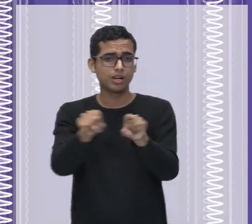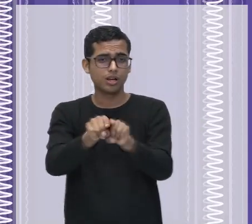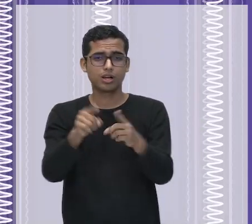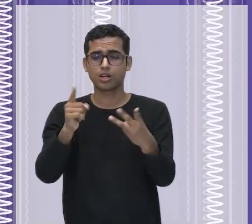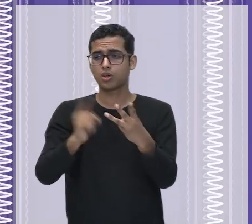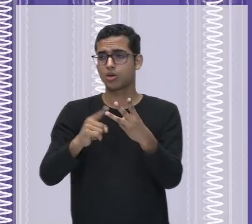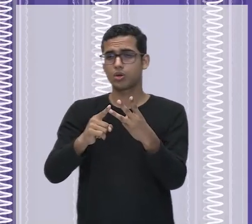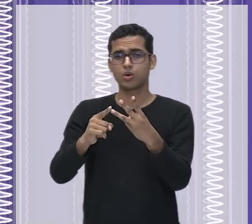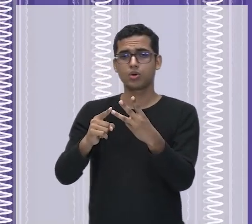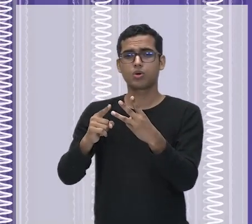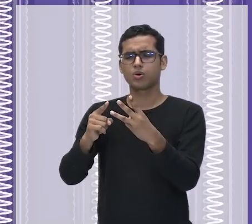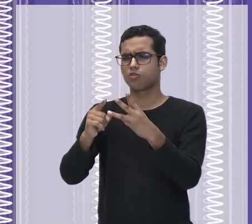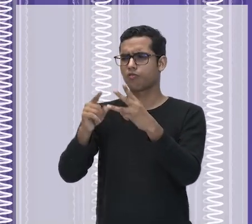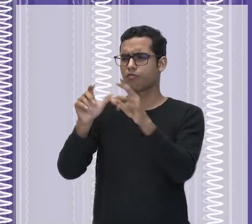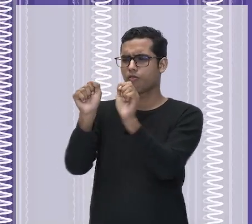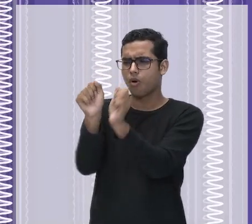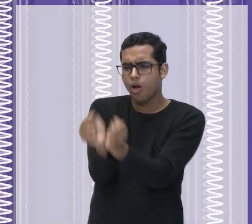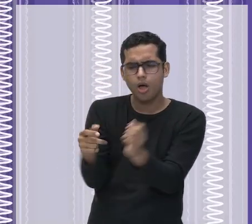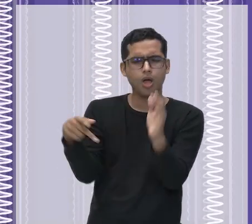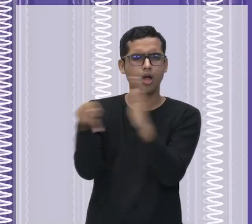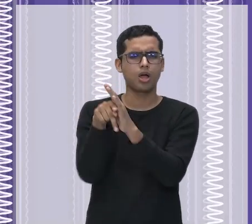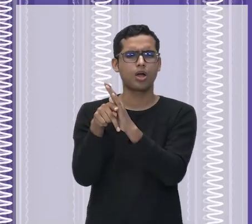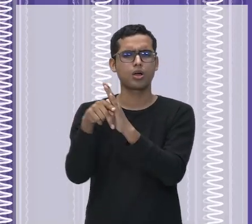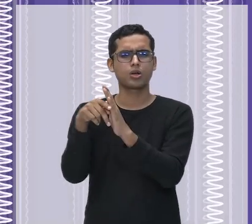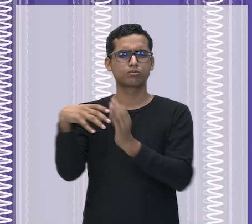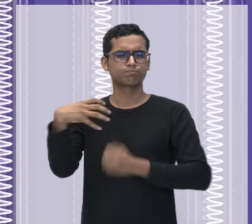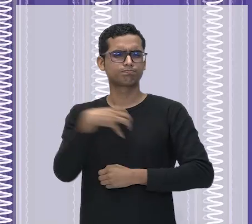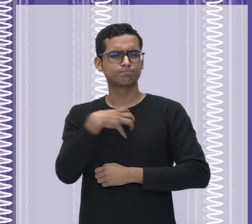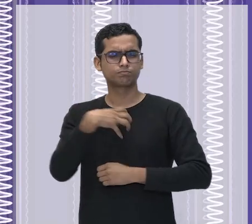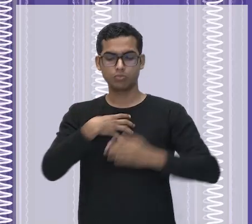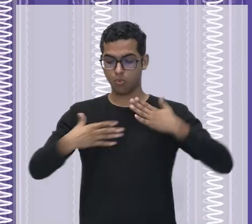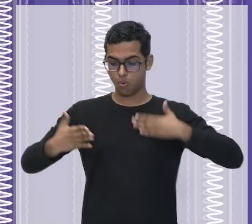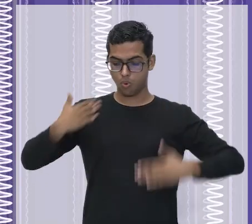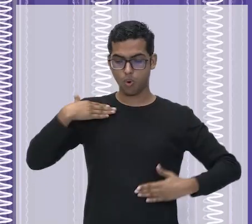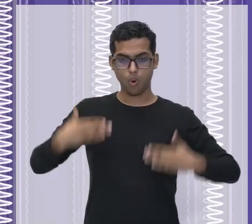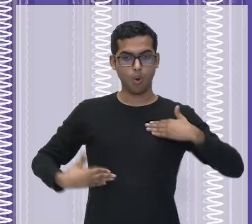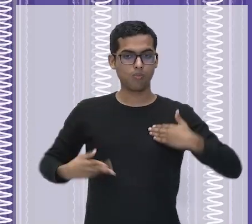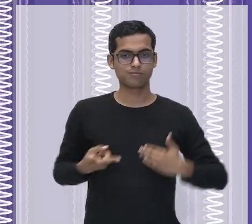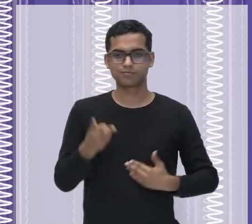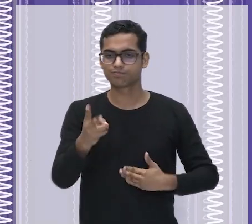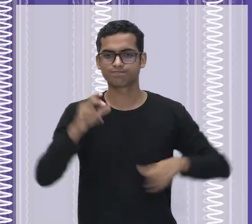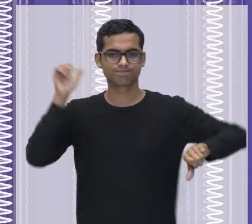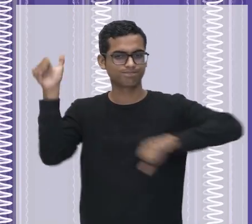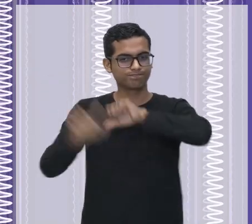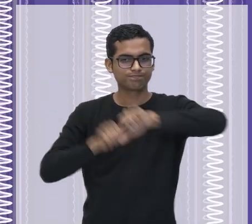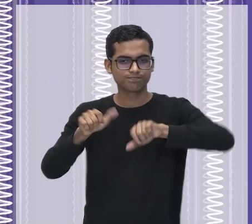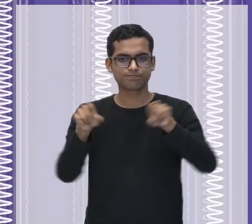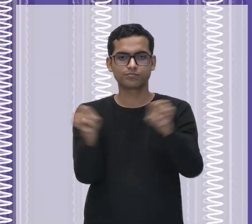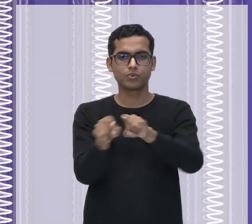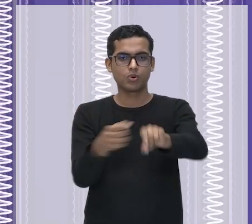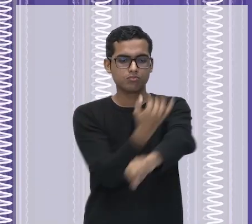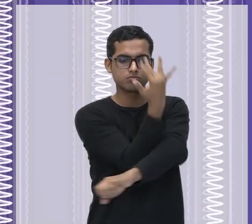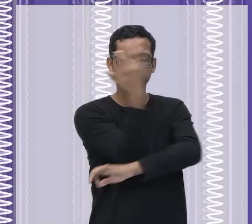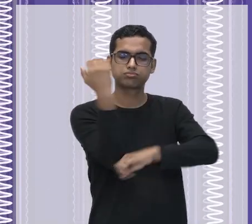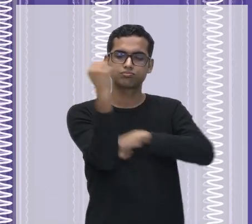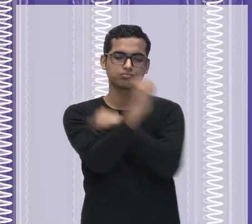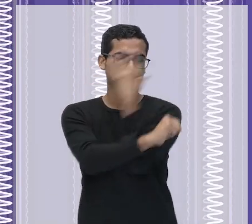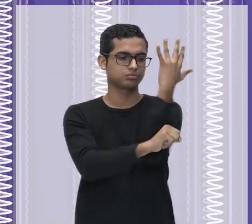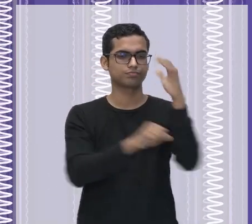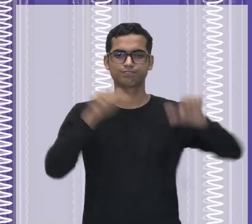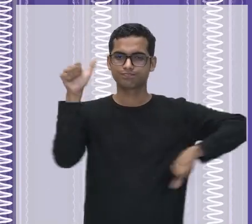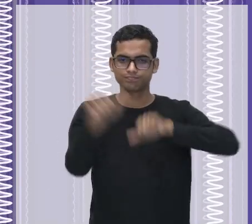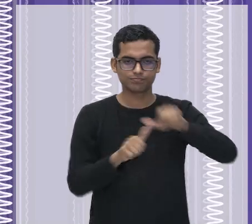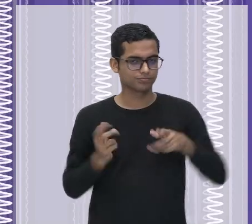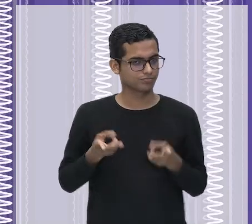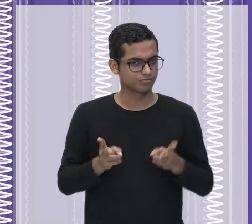formas, O corpo humano ele está sempre em transformação. A natureza ela está sempre em